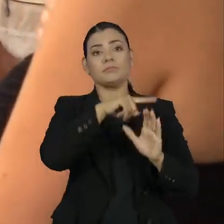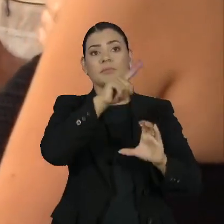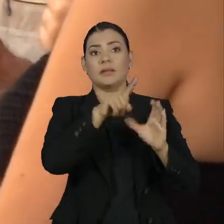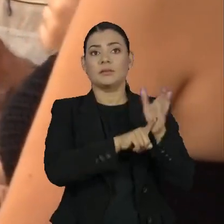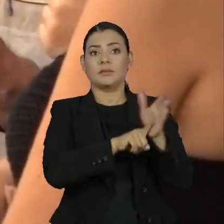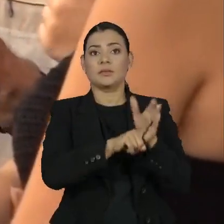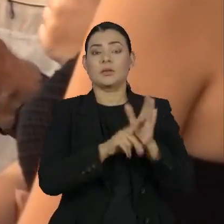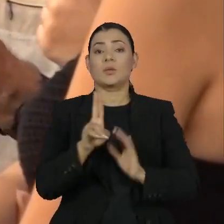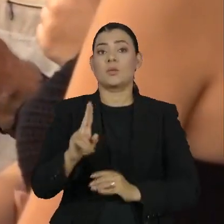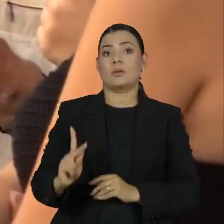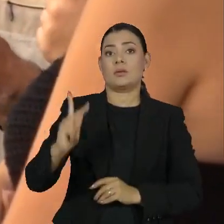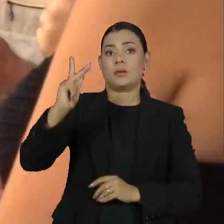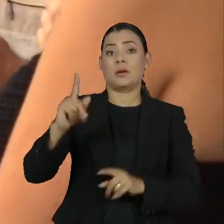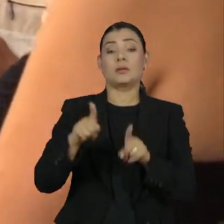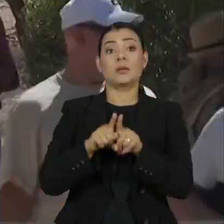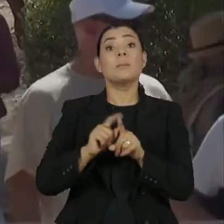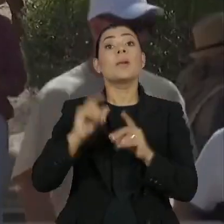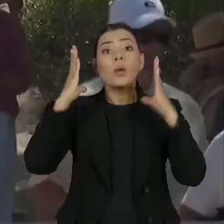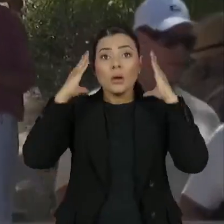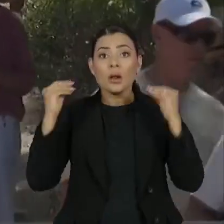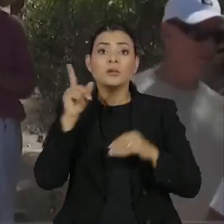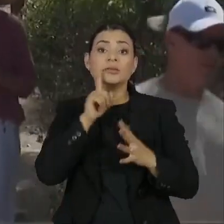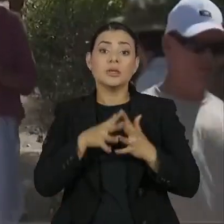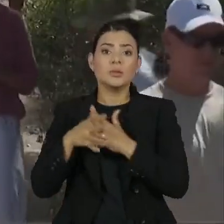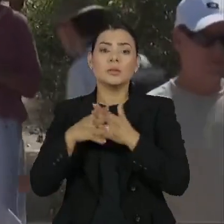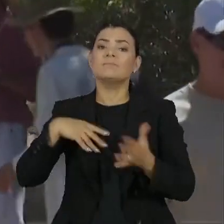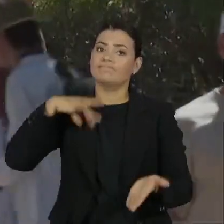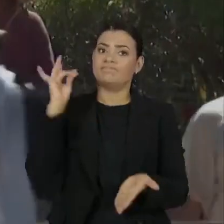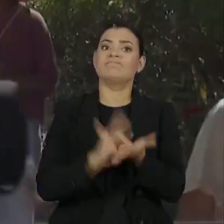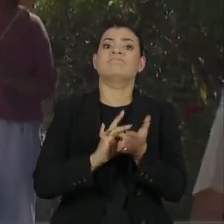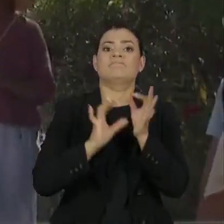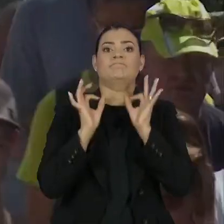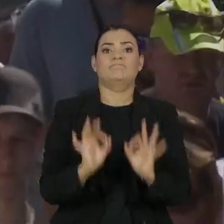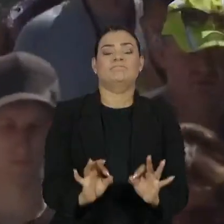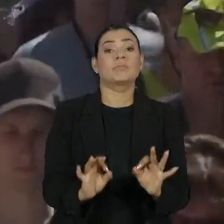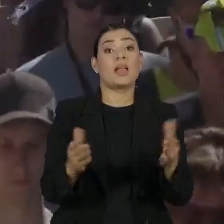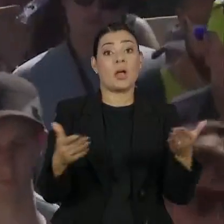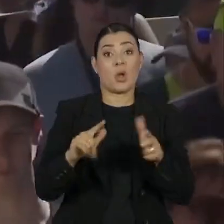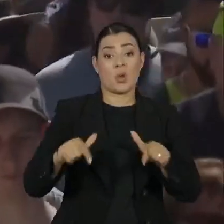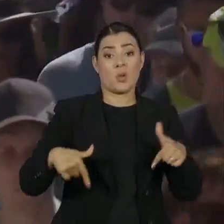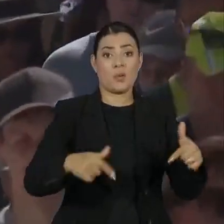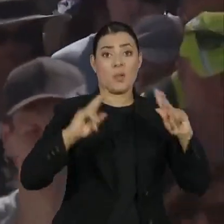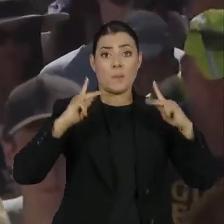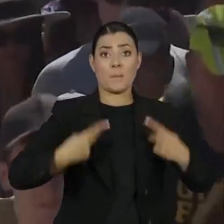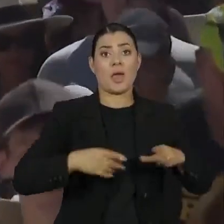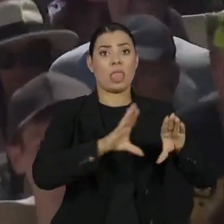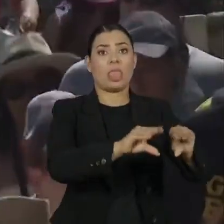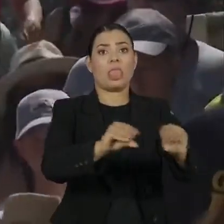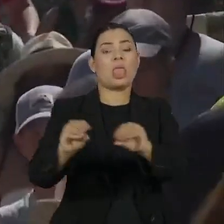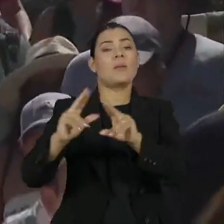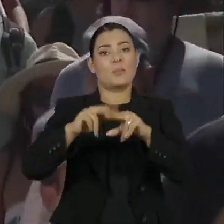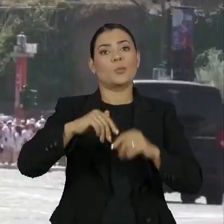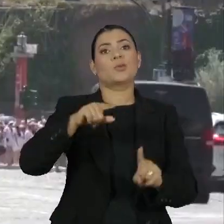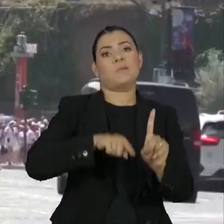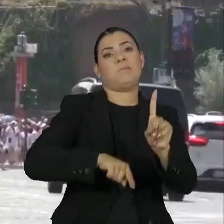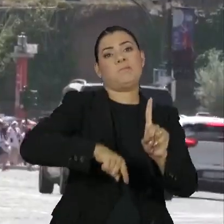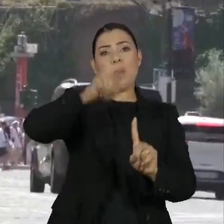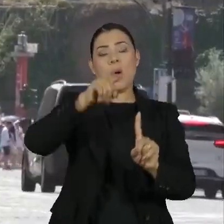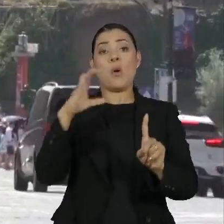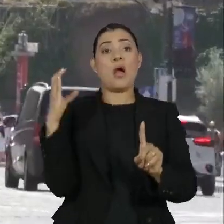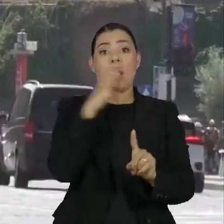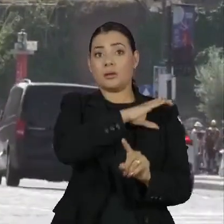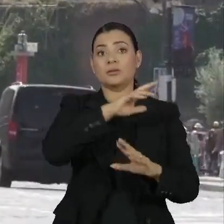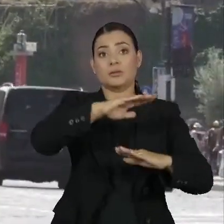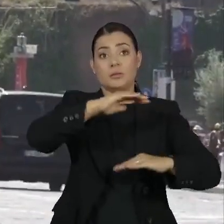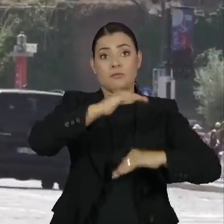do Reino Unido dos Estados Unidos e da Holanda que não há dúvidas de que a ação do homem induziu o planeta ao super aquecimento e